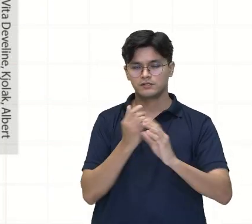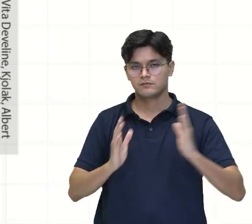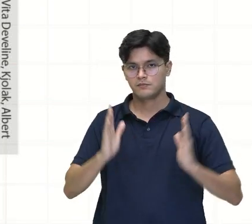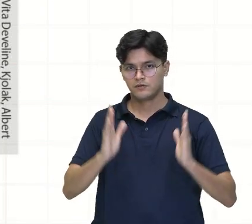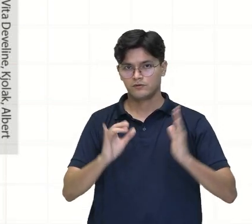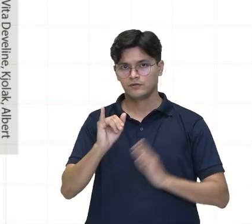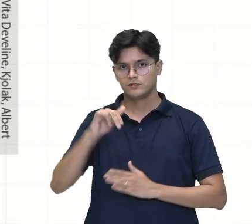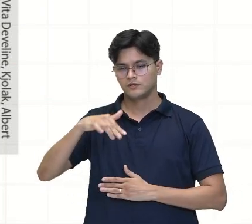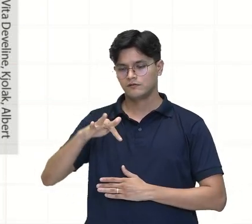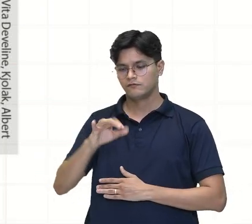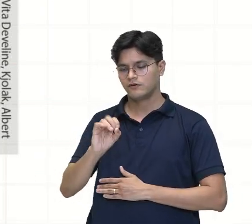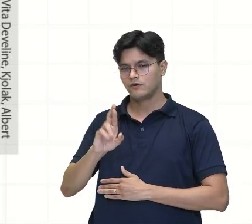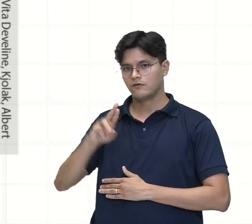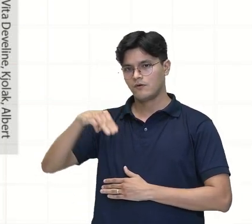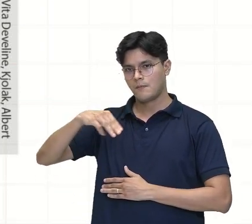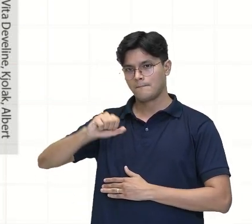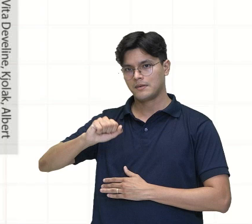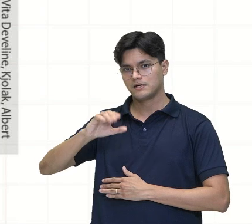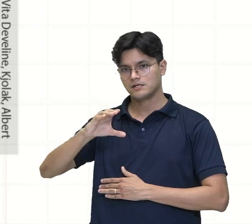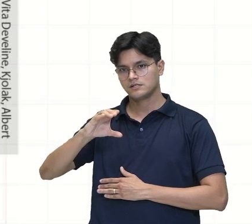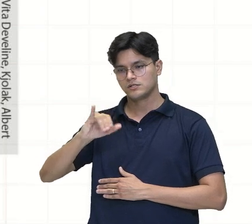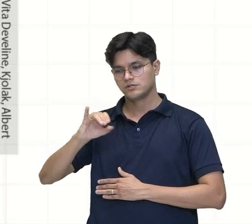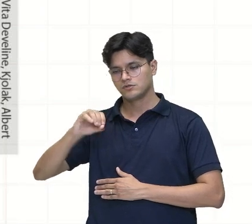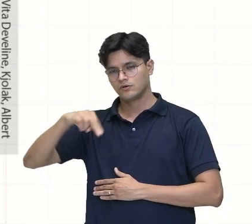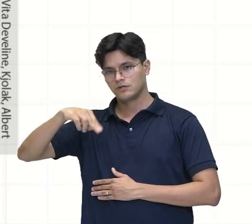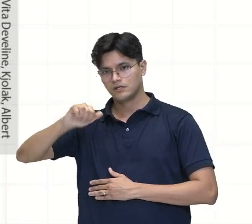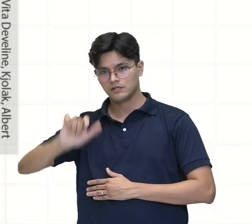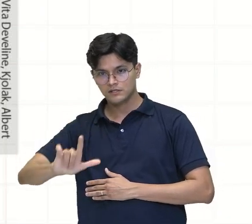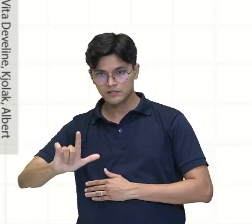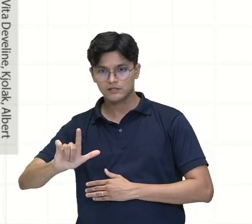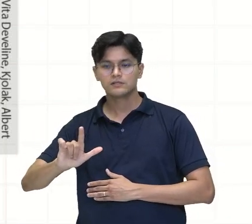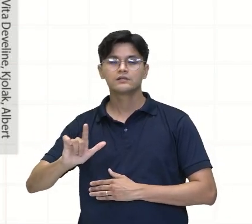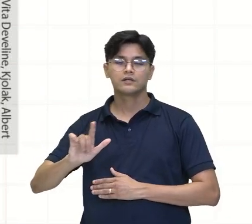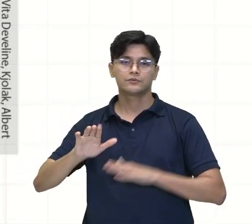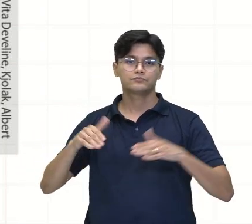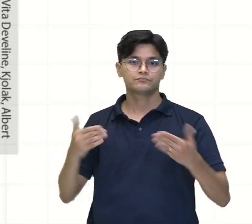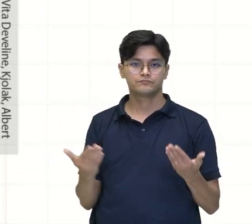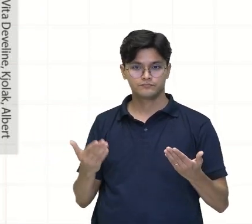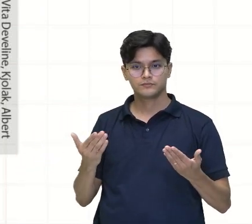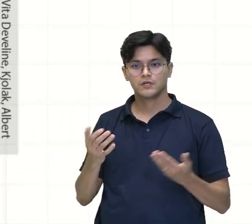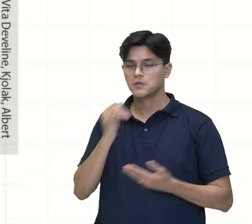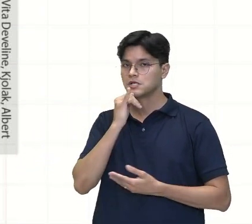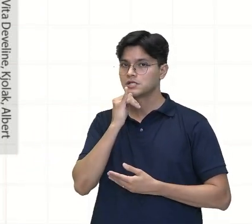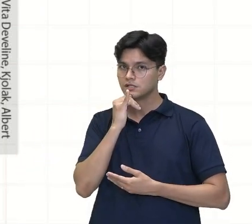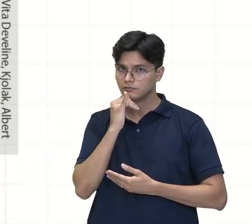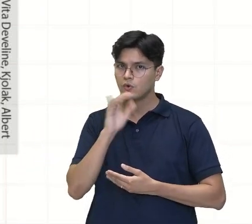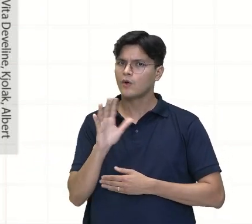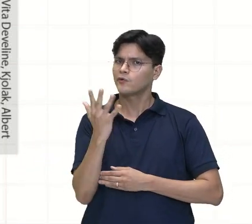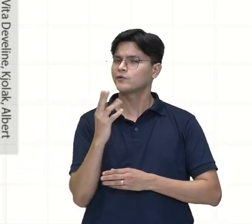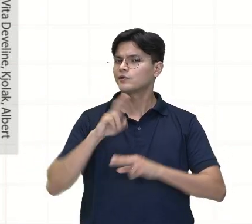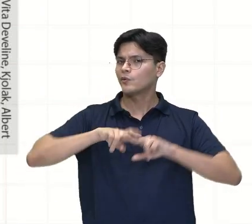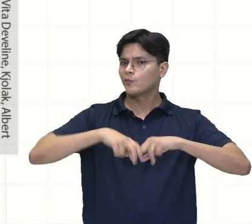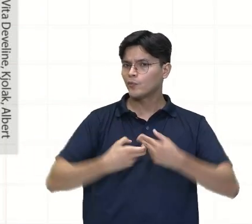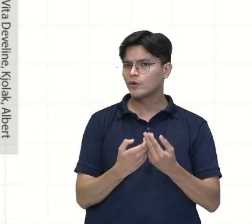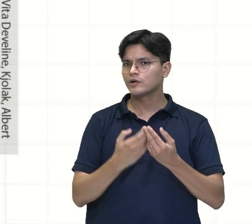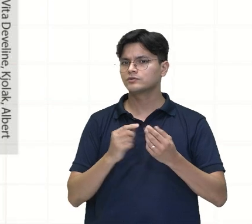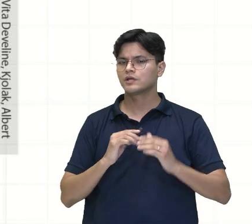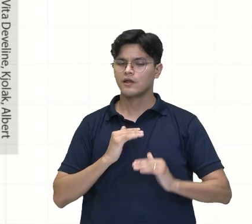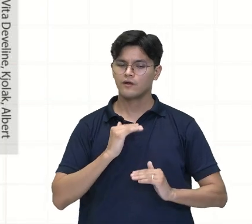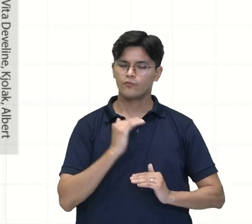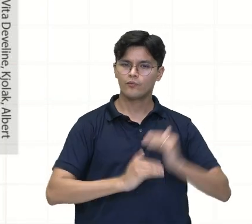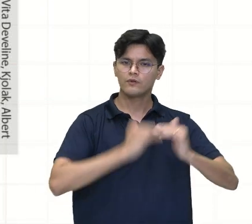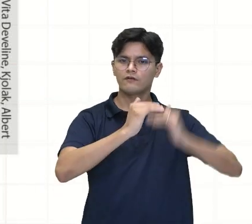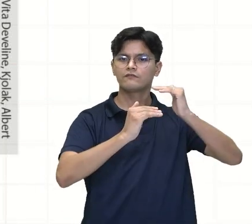em decorrência dos avanços que nós vivenciamos nos meios de transporte e também nos meios de